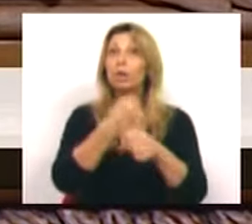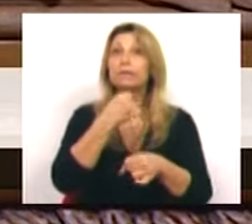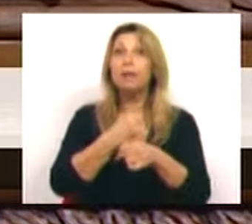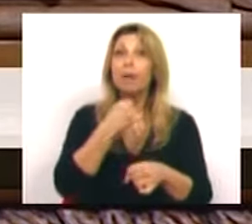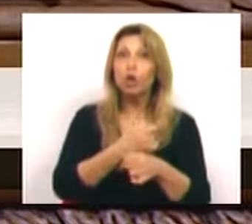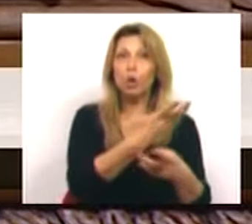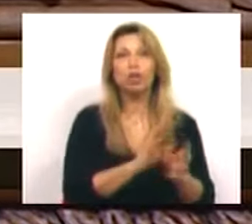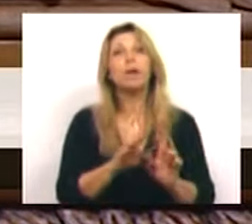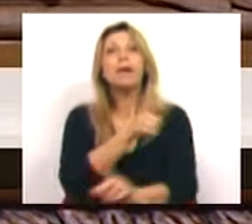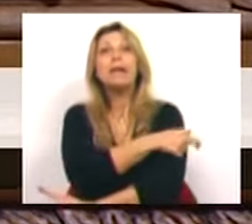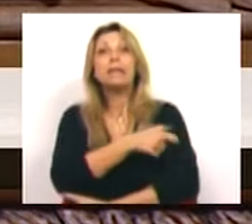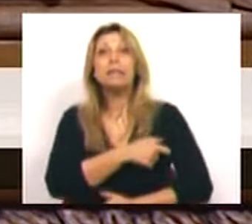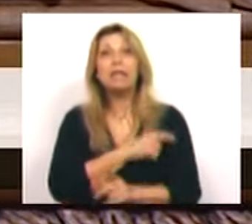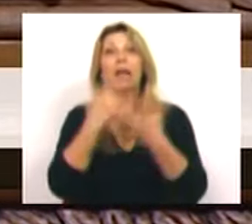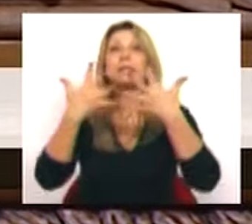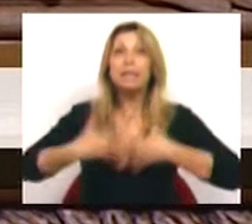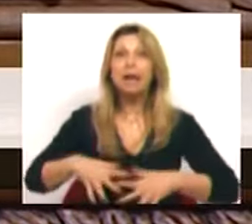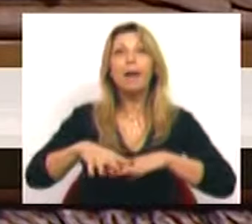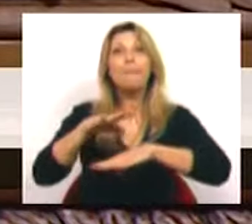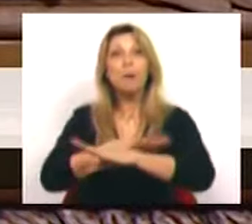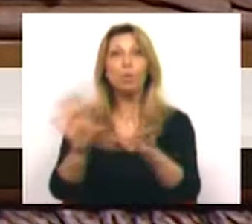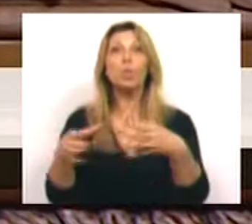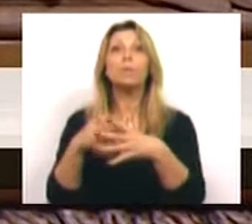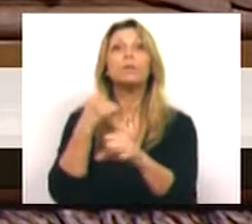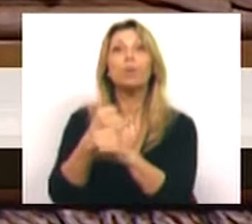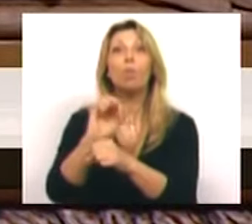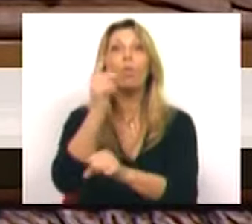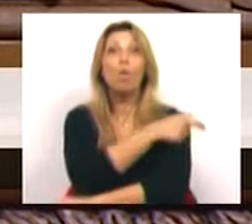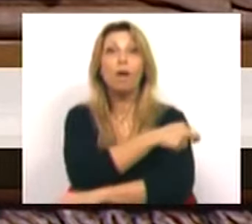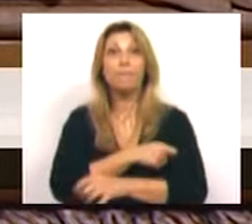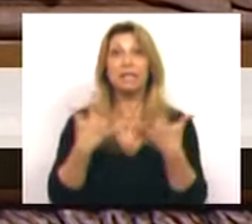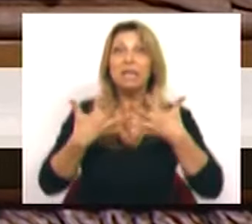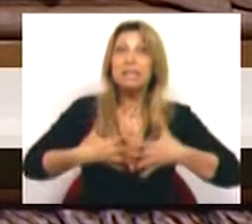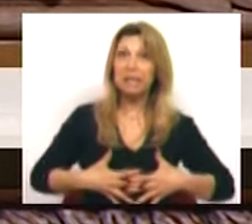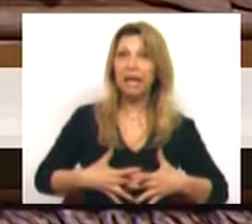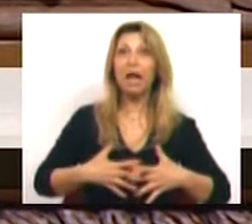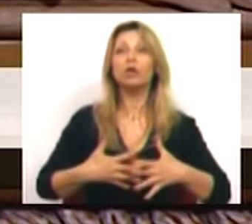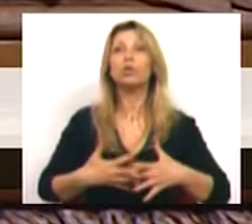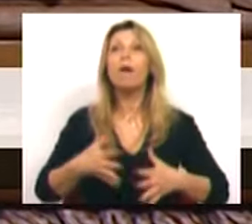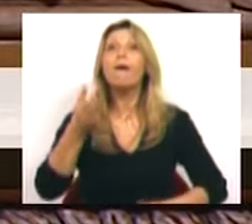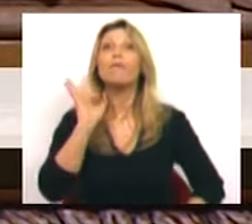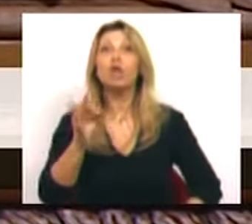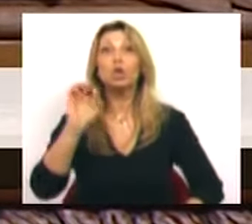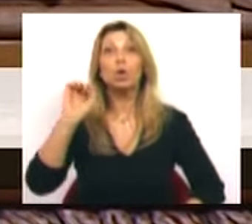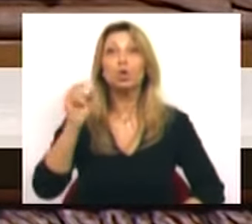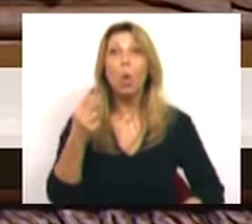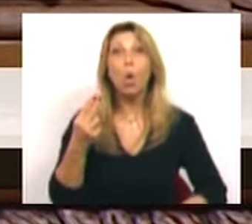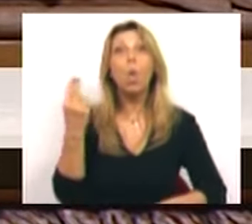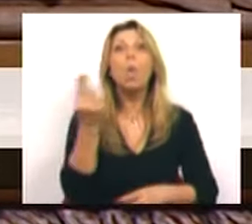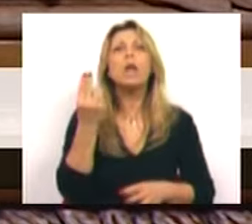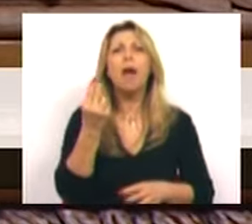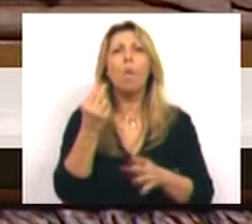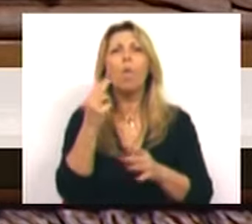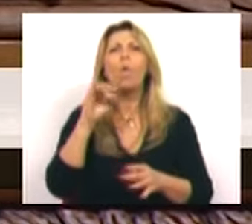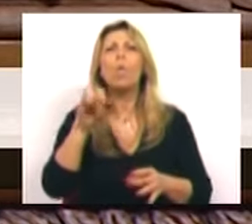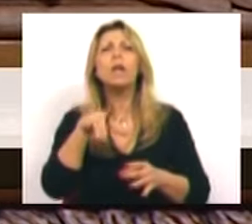delegados sindicais e membros de comissões de trabalhadores, aos representantes de sindicatos, federações e uniões de sindicatos, à